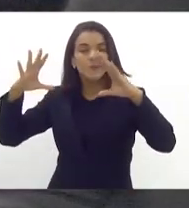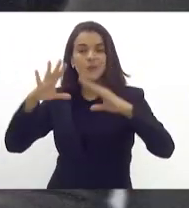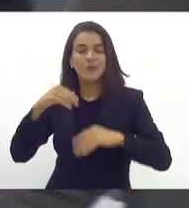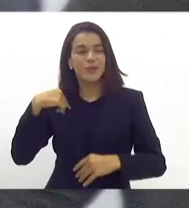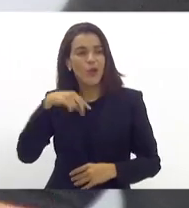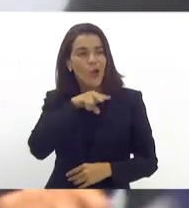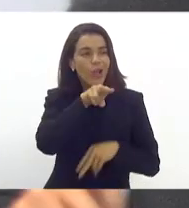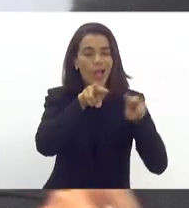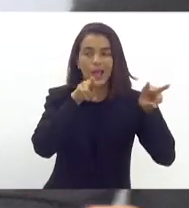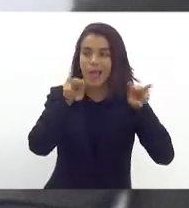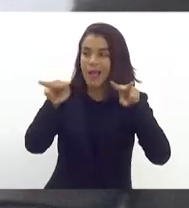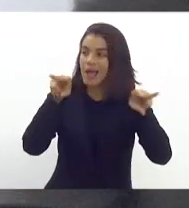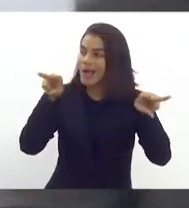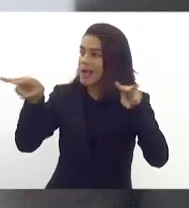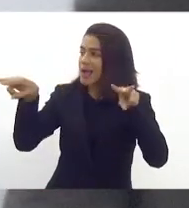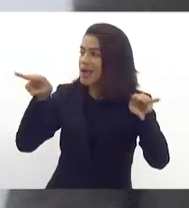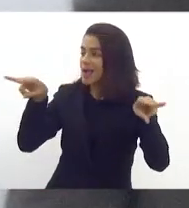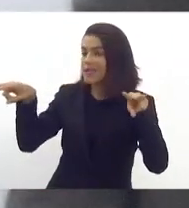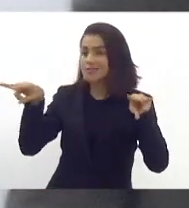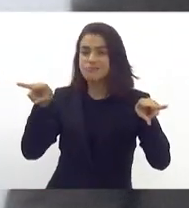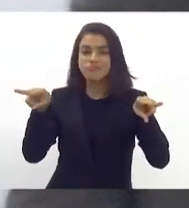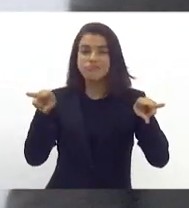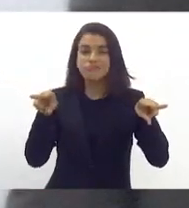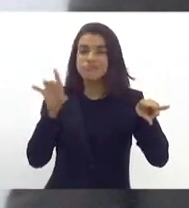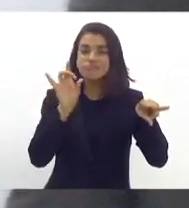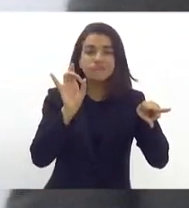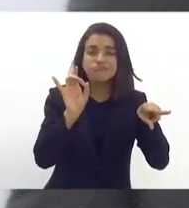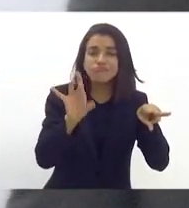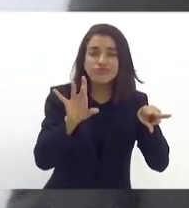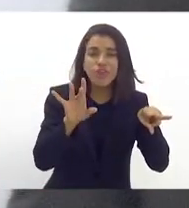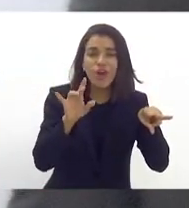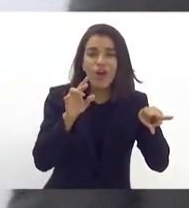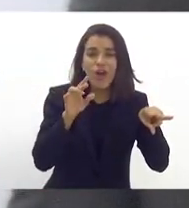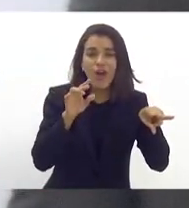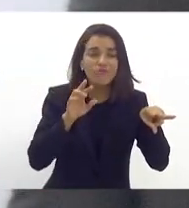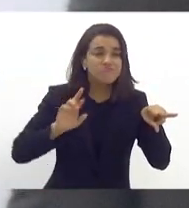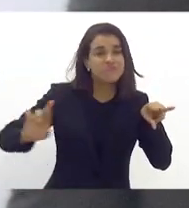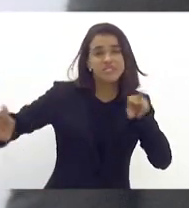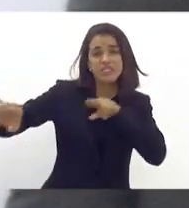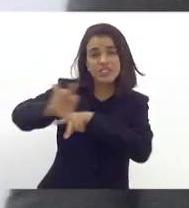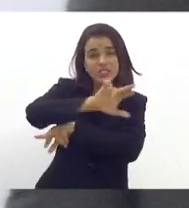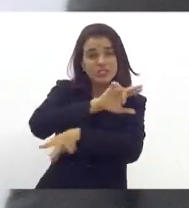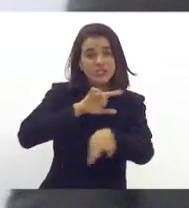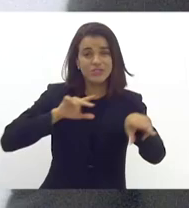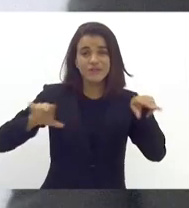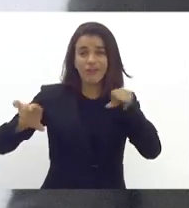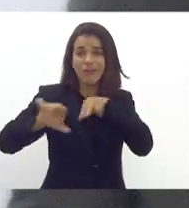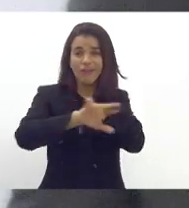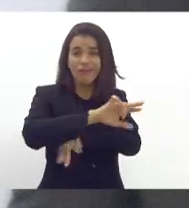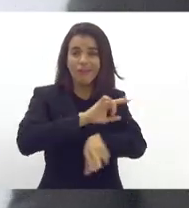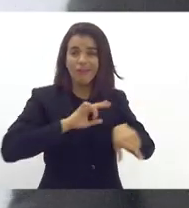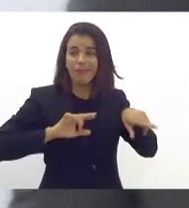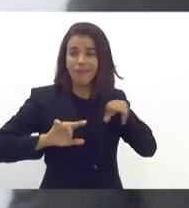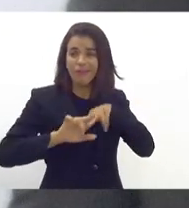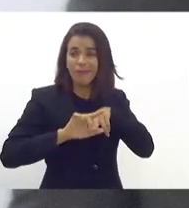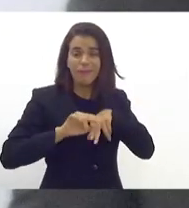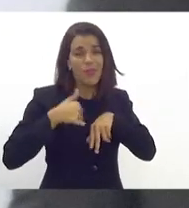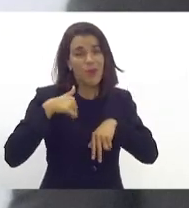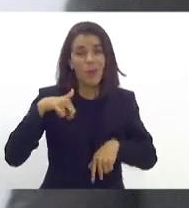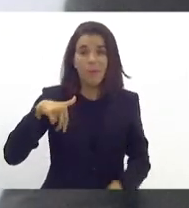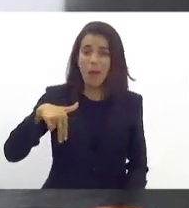as pessoas como apenas diferentes nós somos diferentes eu caminho com as